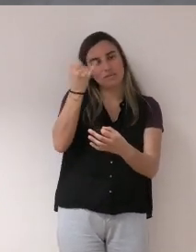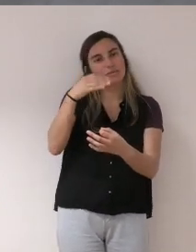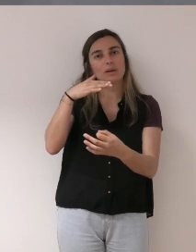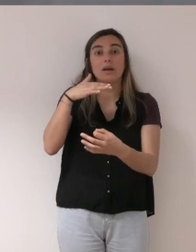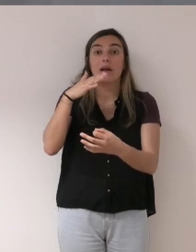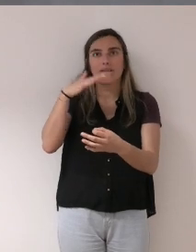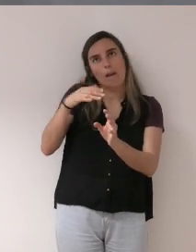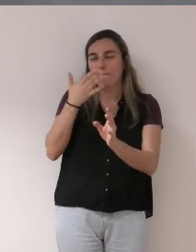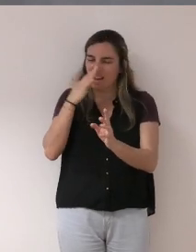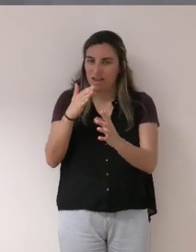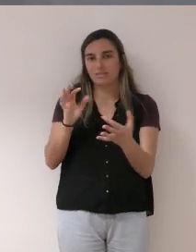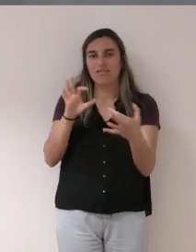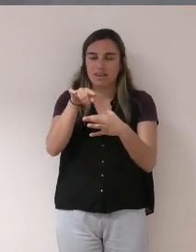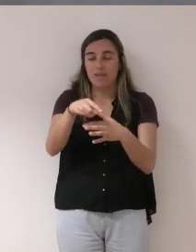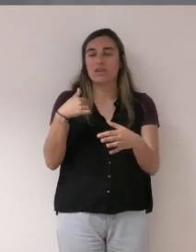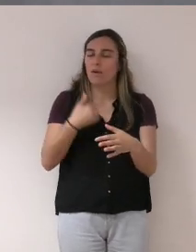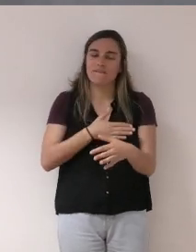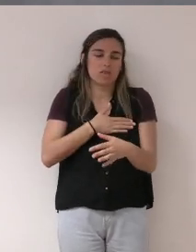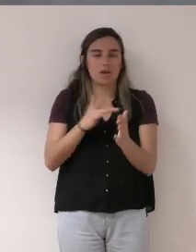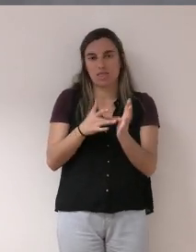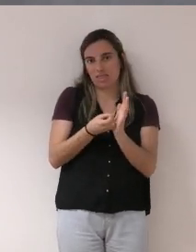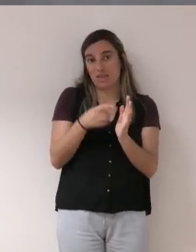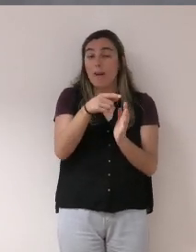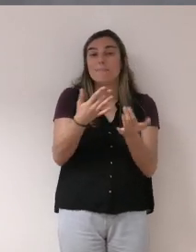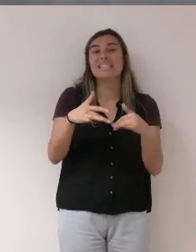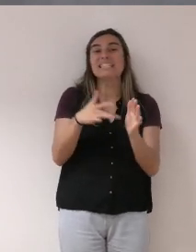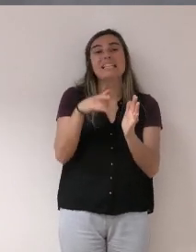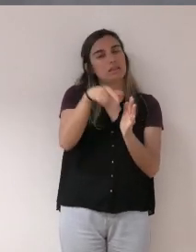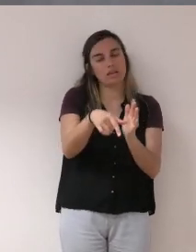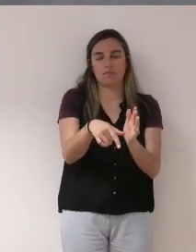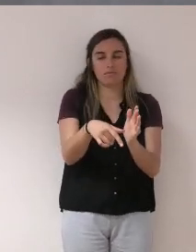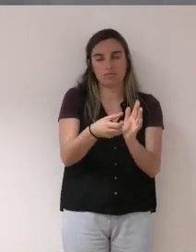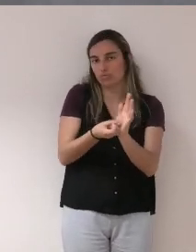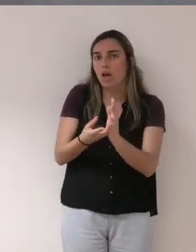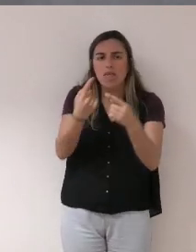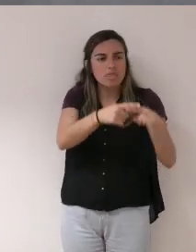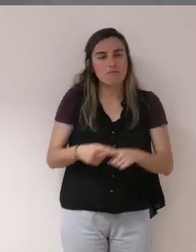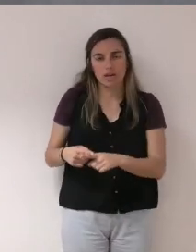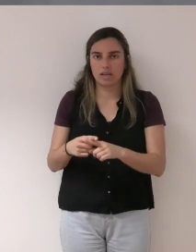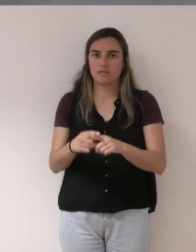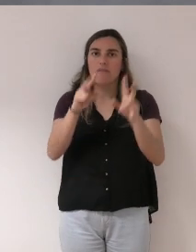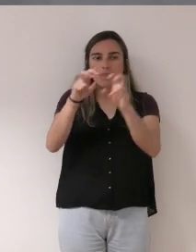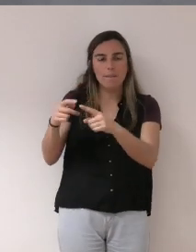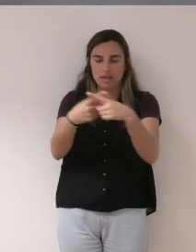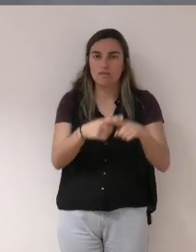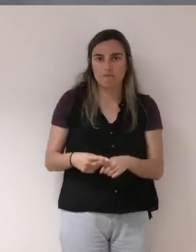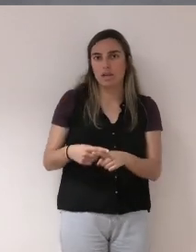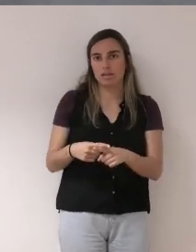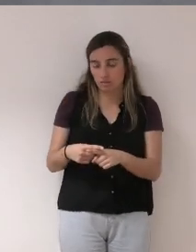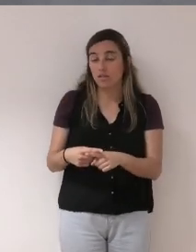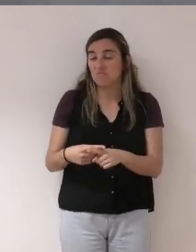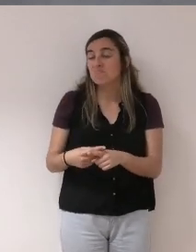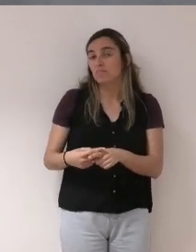científica, adorei este livro. Mas são livros, de facto, muito diferentes. E esta grande variedade temática é explicada por isso.